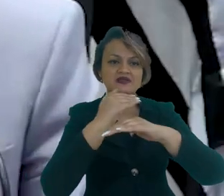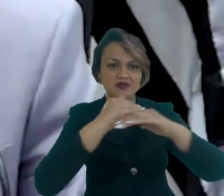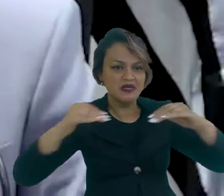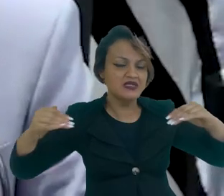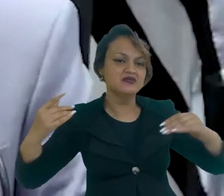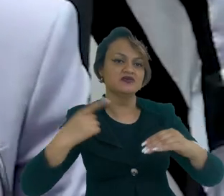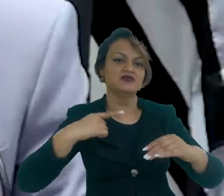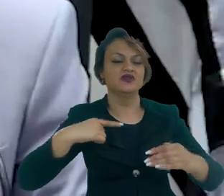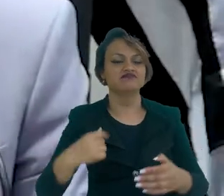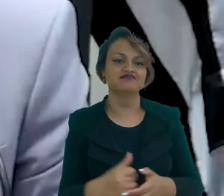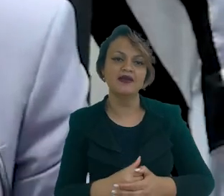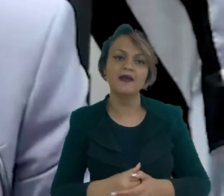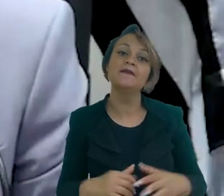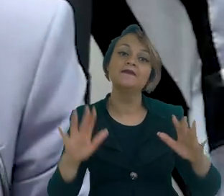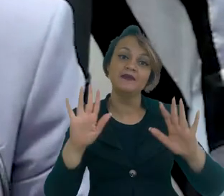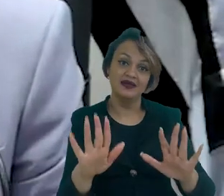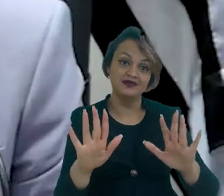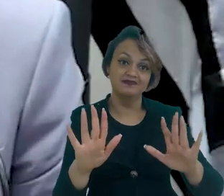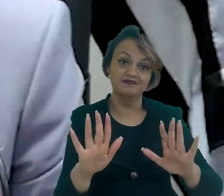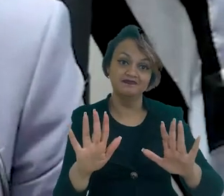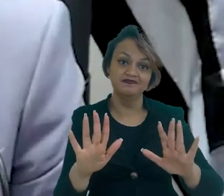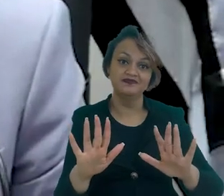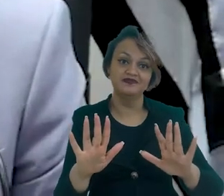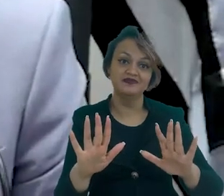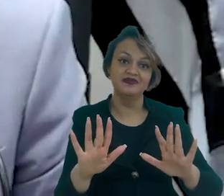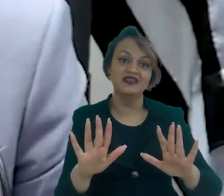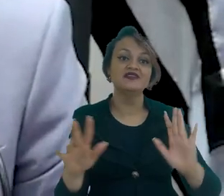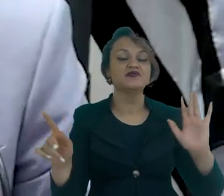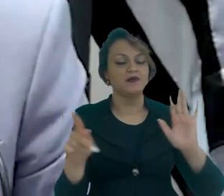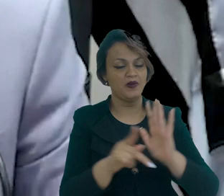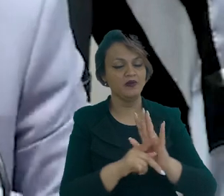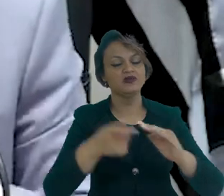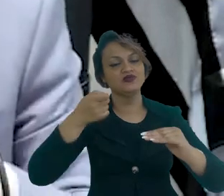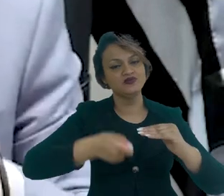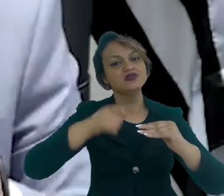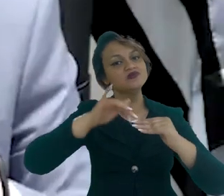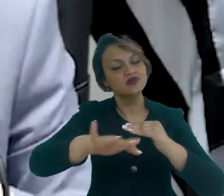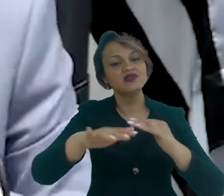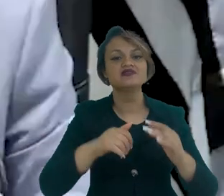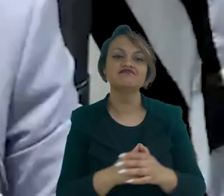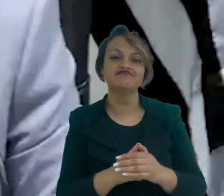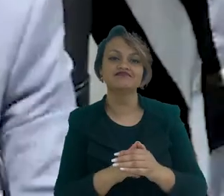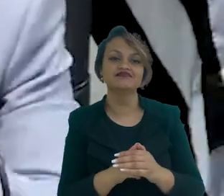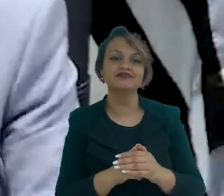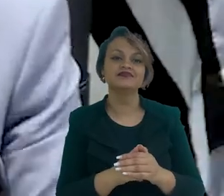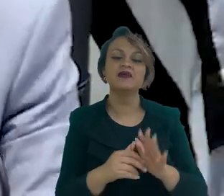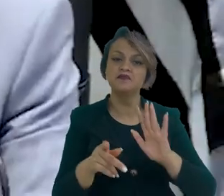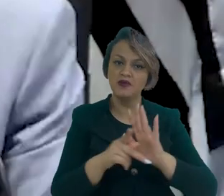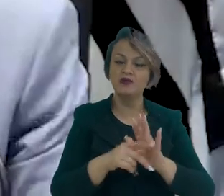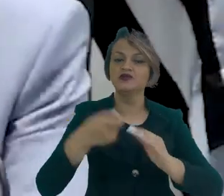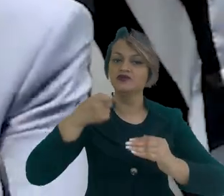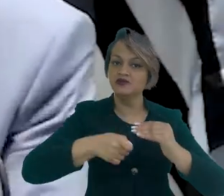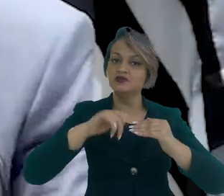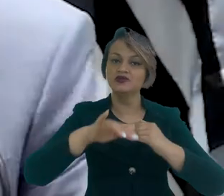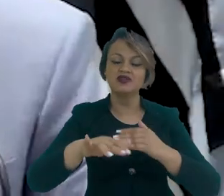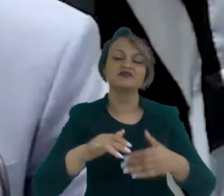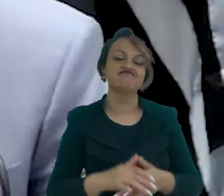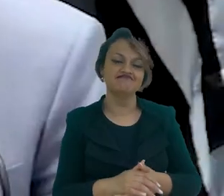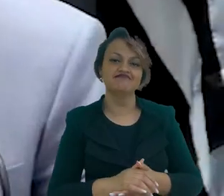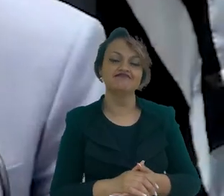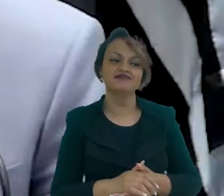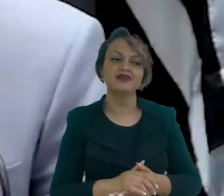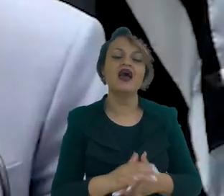bem estabelecido e fundamentada agora isso é próprio da jurisprudência dos